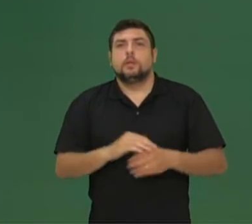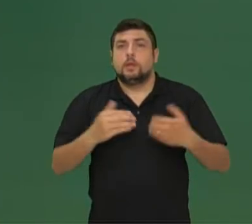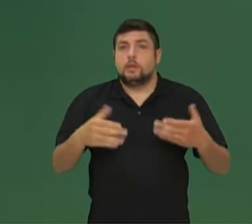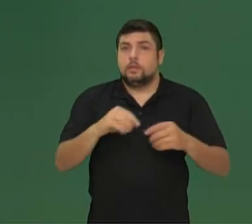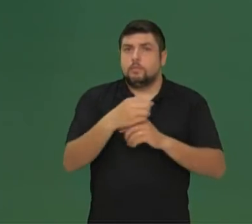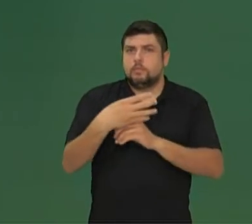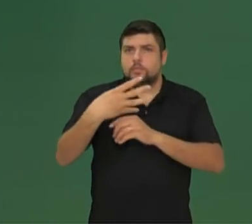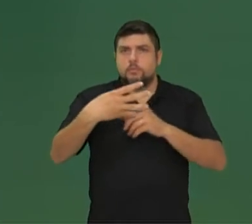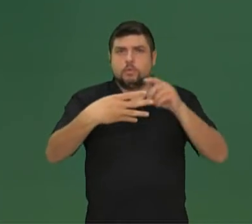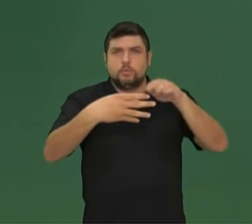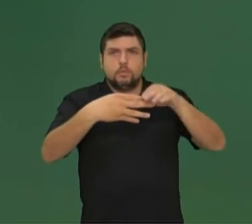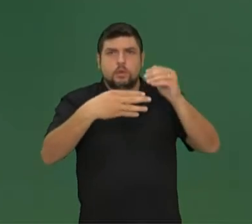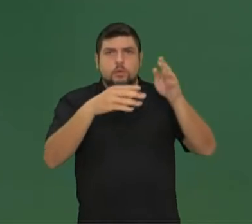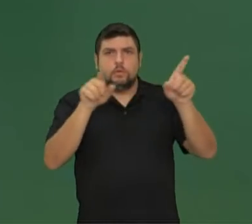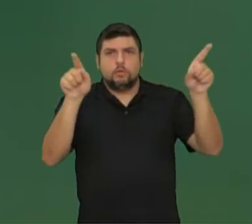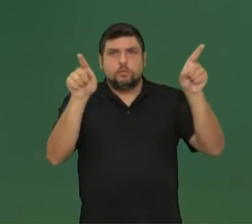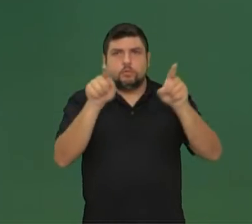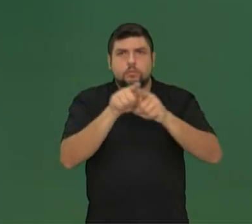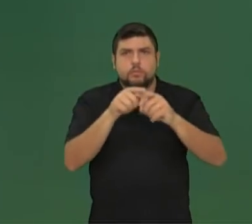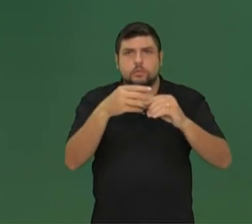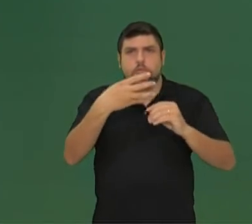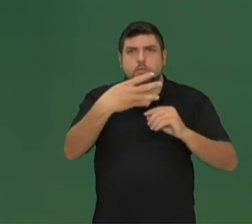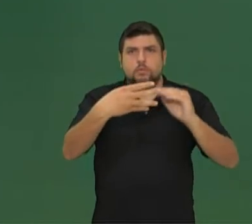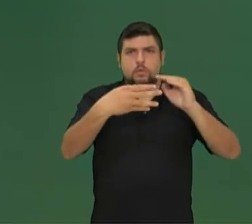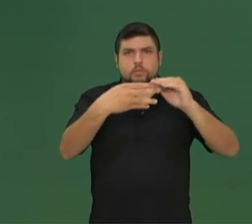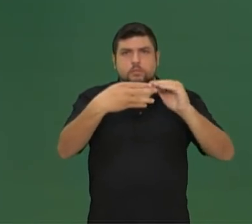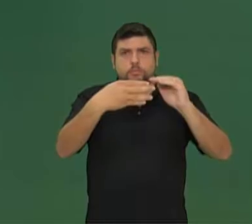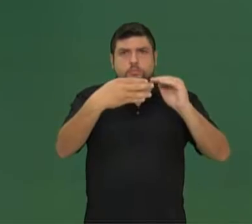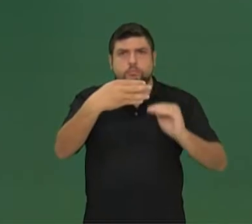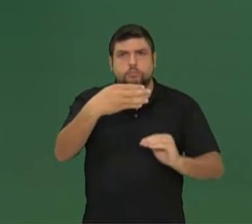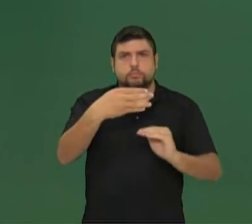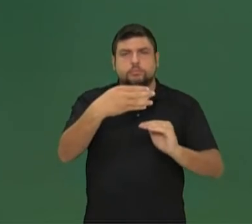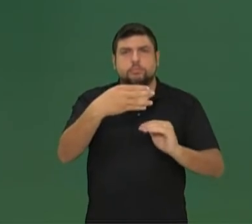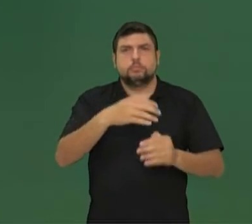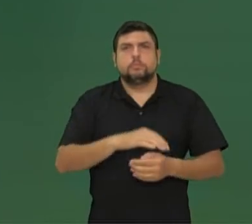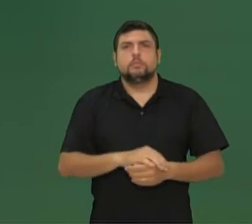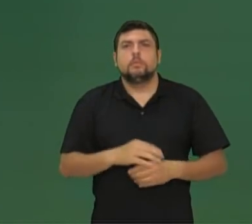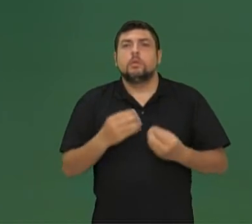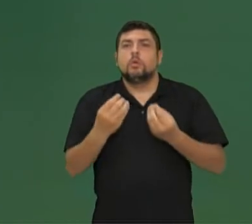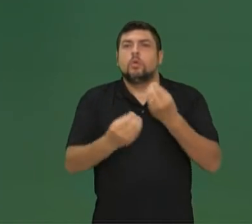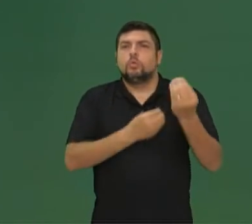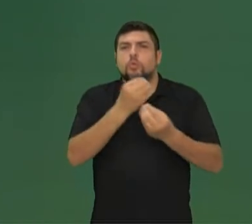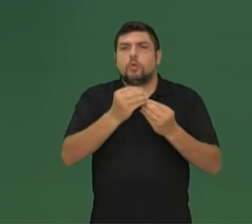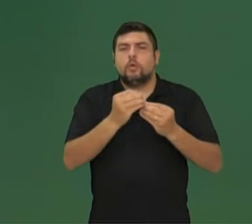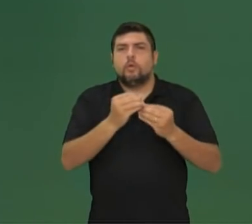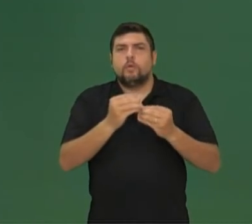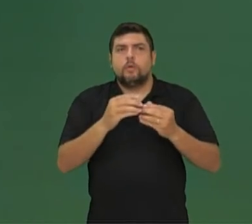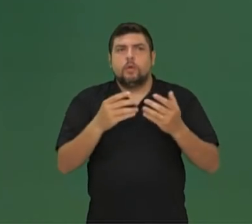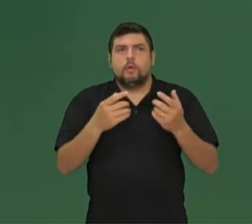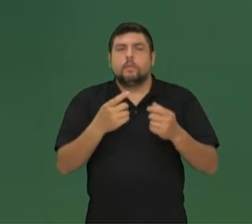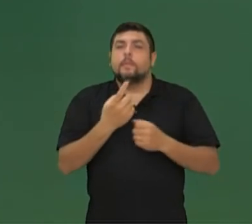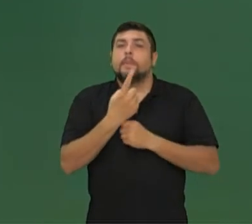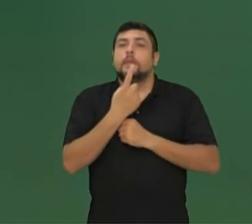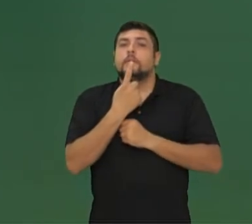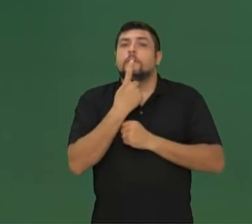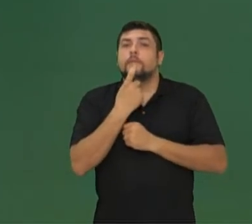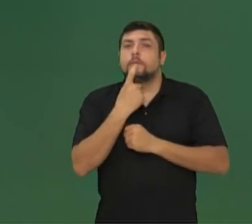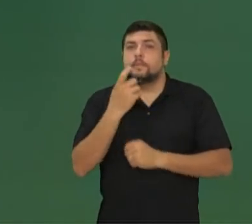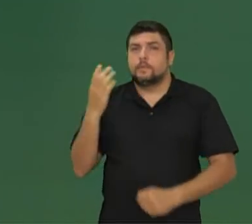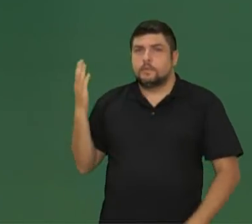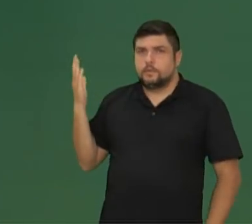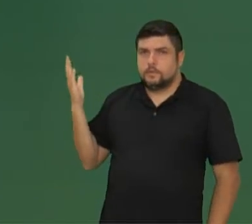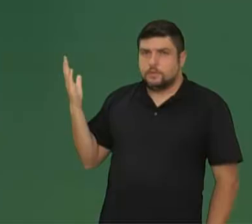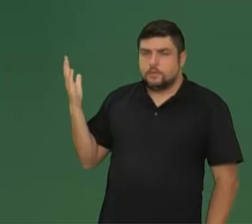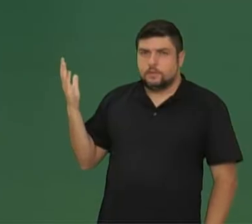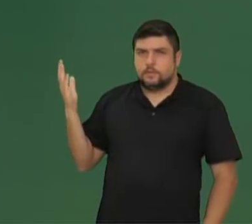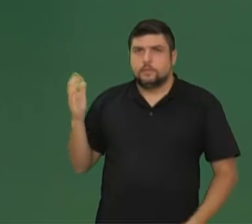de x. O que aconteceu aqui? Como que ficou esse gráfico? Então, eu tenho aqui em vermelho, aqui é a